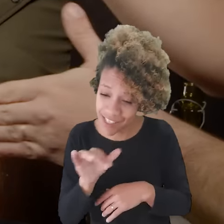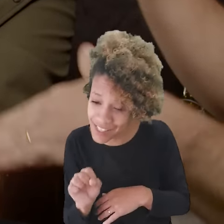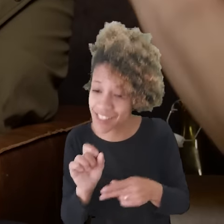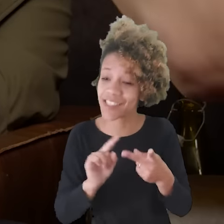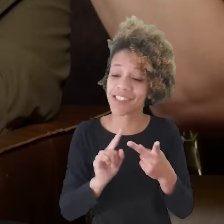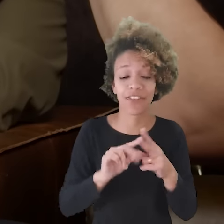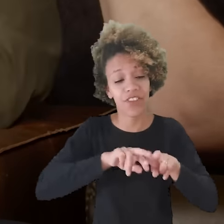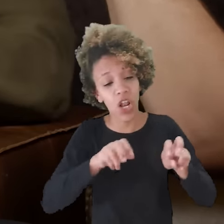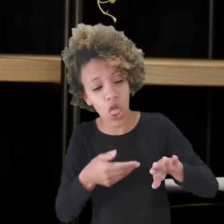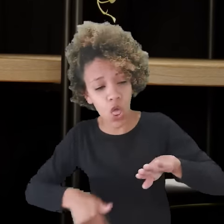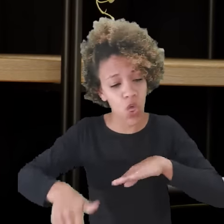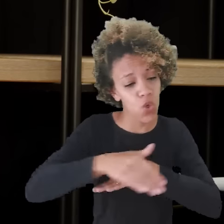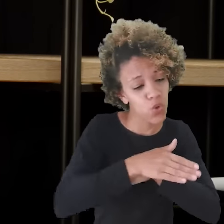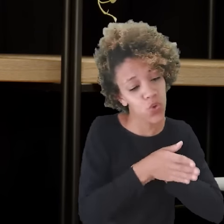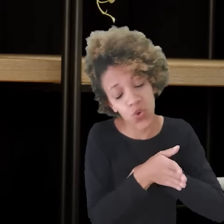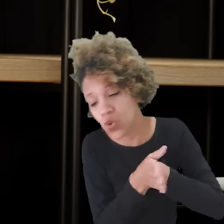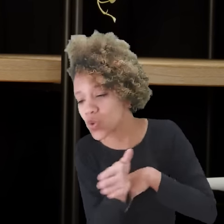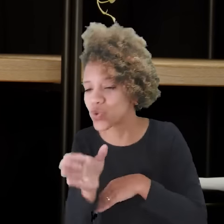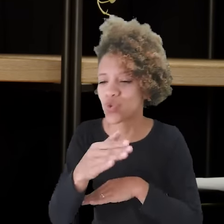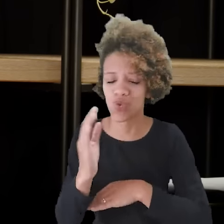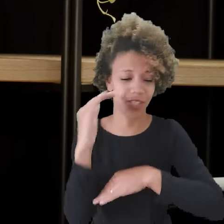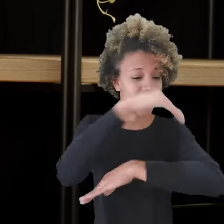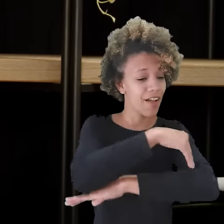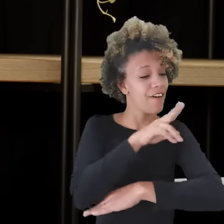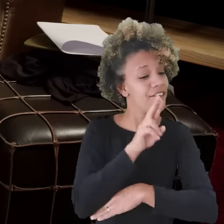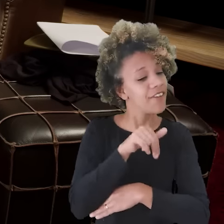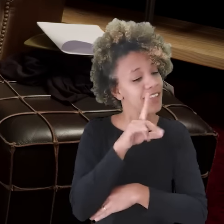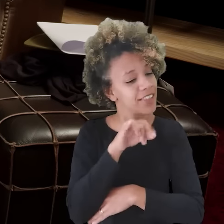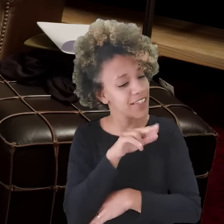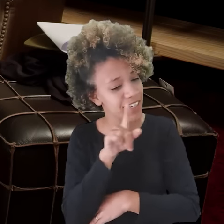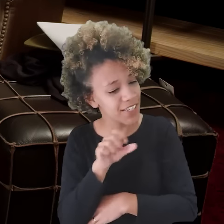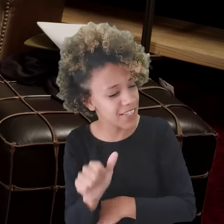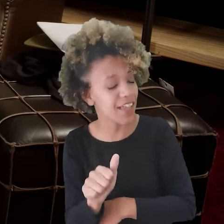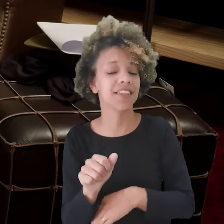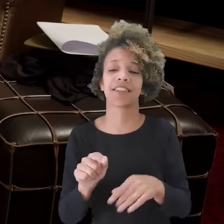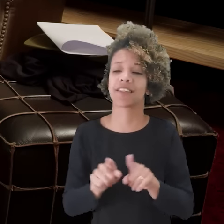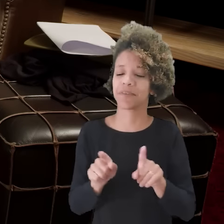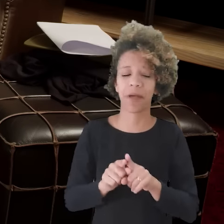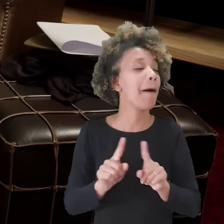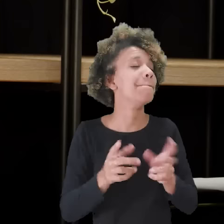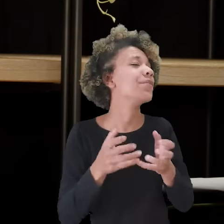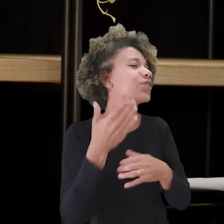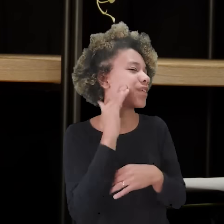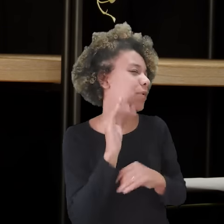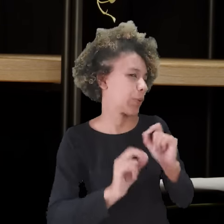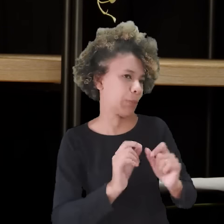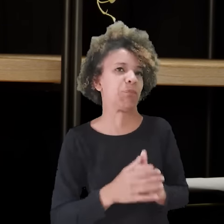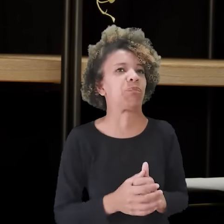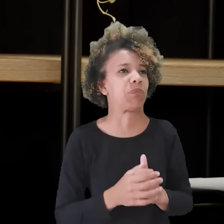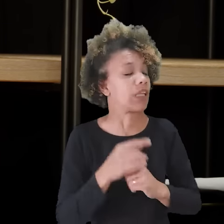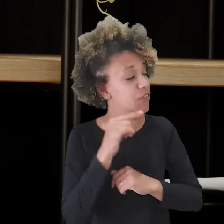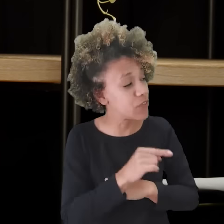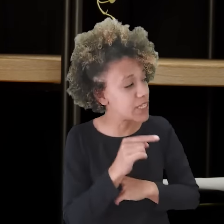cruzou cruza né o backup cruzar vai lá Frank de boa e eles mas o que eu quis dizer é o seguinte por exemplo